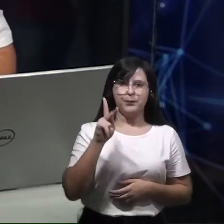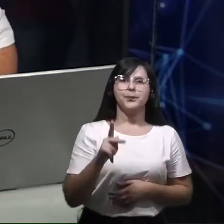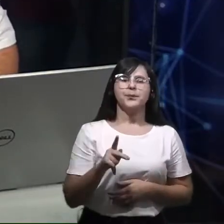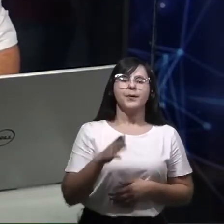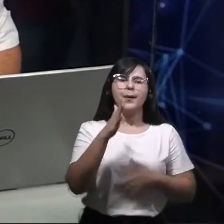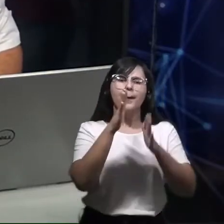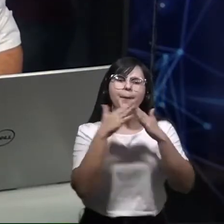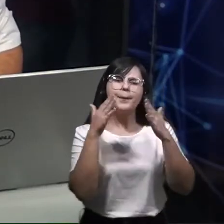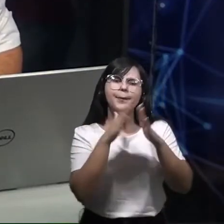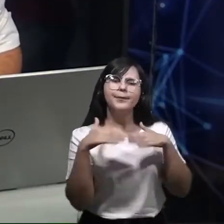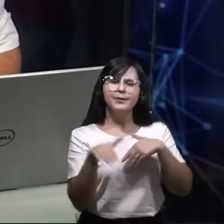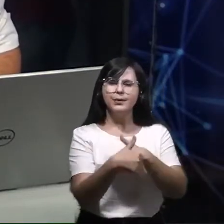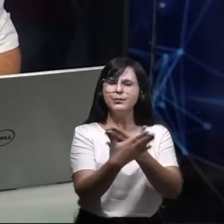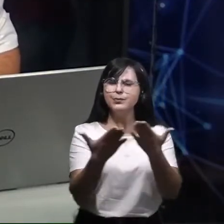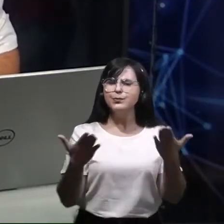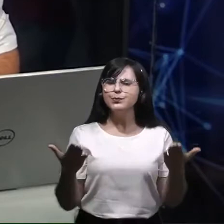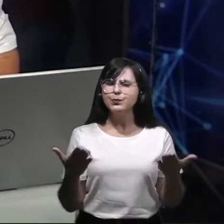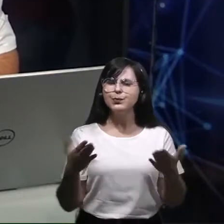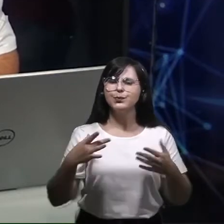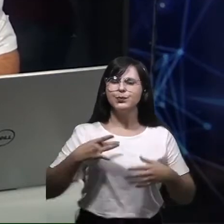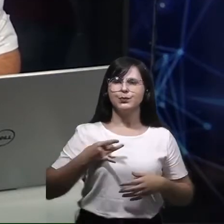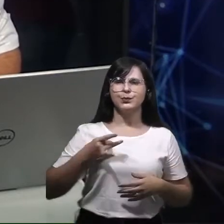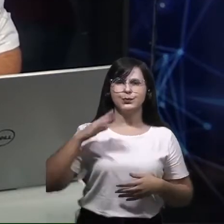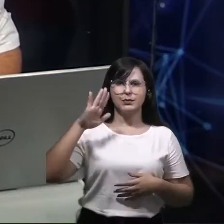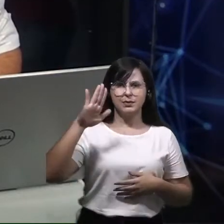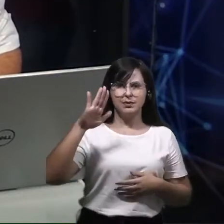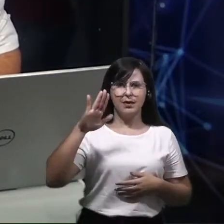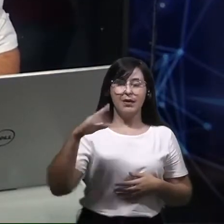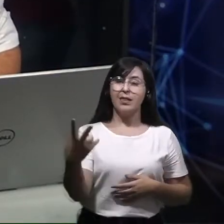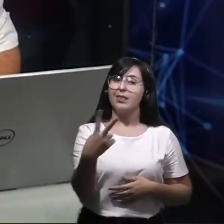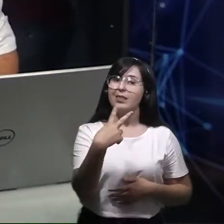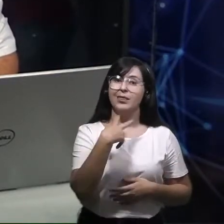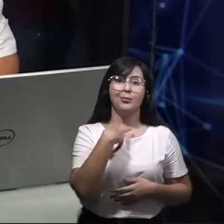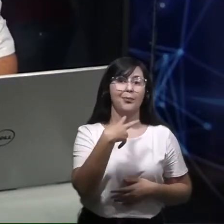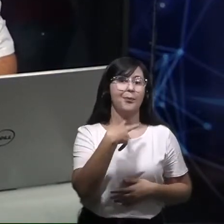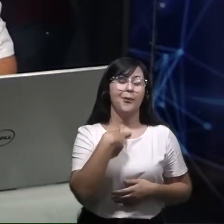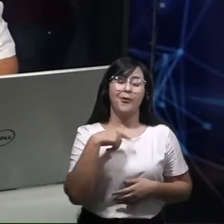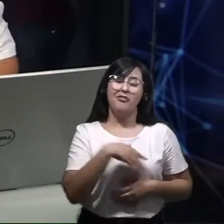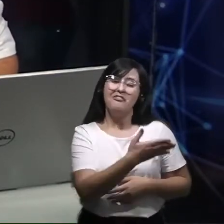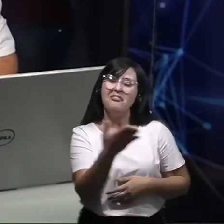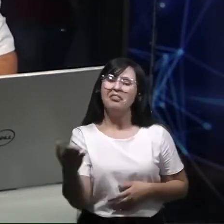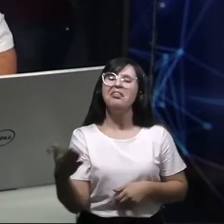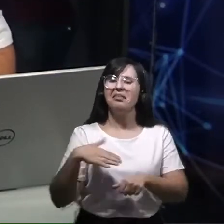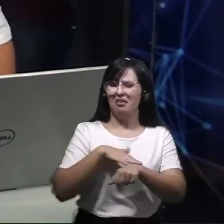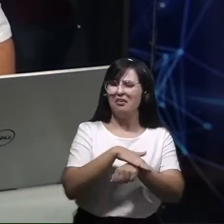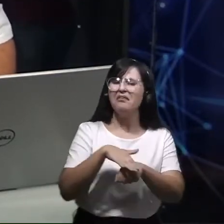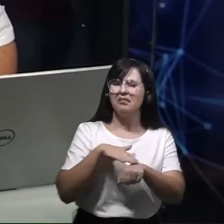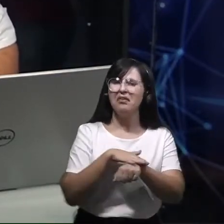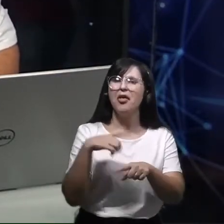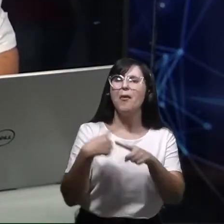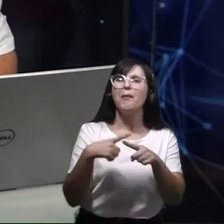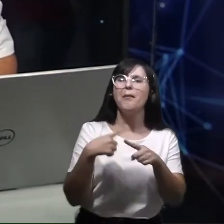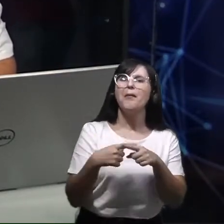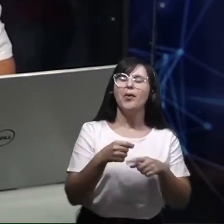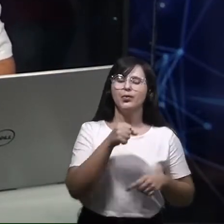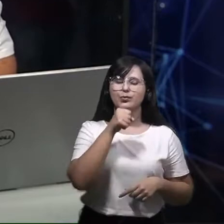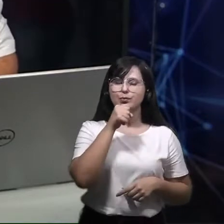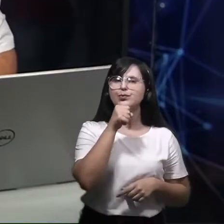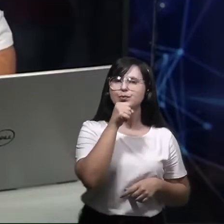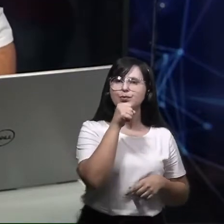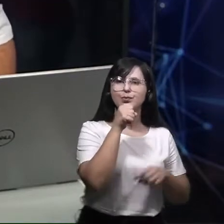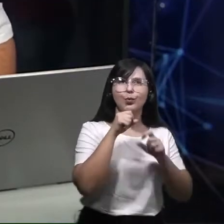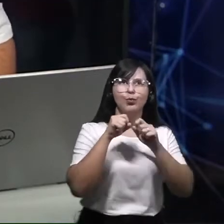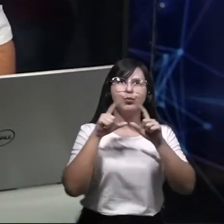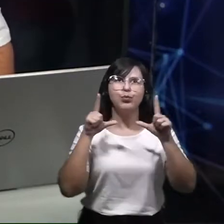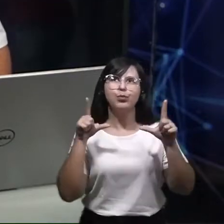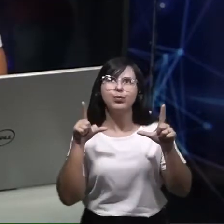durante a fala de um debatedor, não é permitido que vocês conversem, tá certo? Porque o microfone pode estar aberto, inclusive, isso